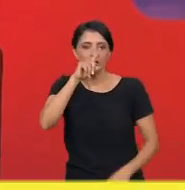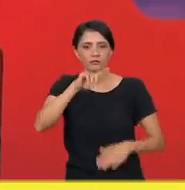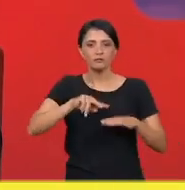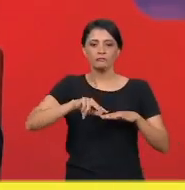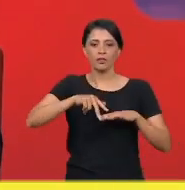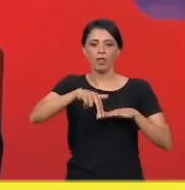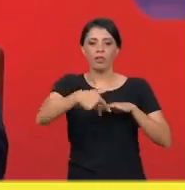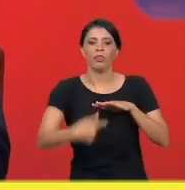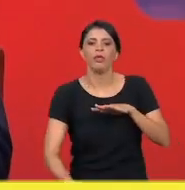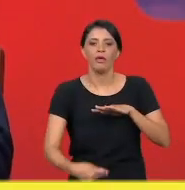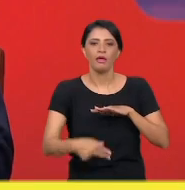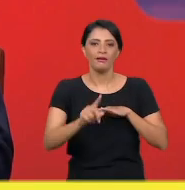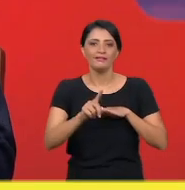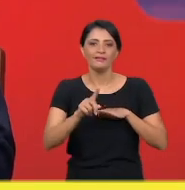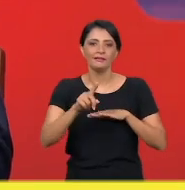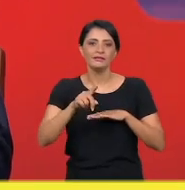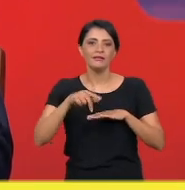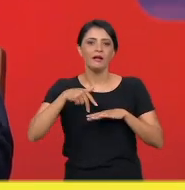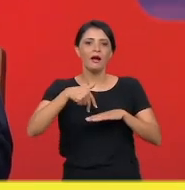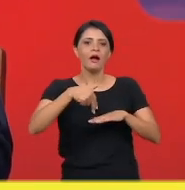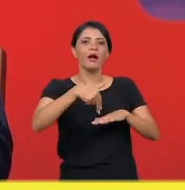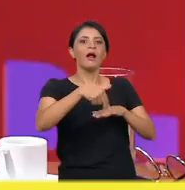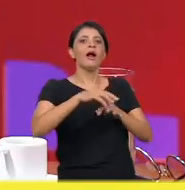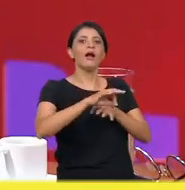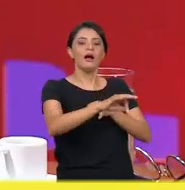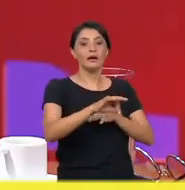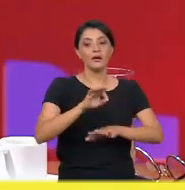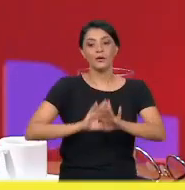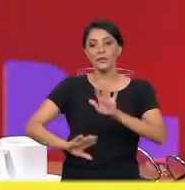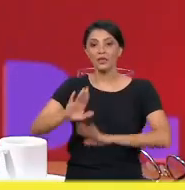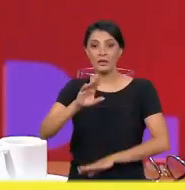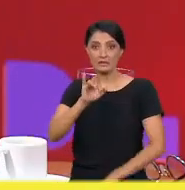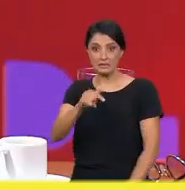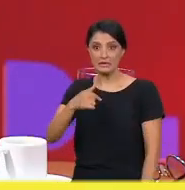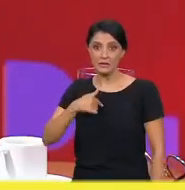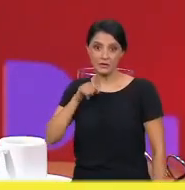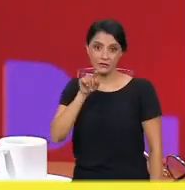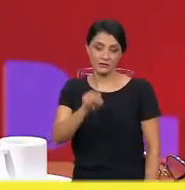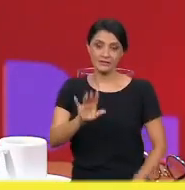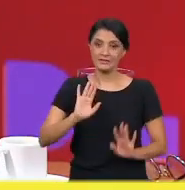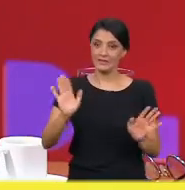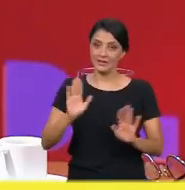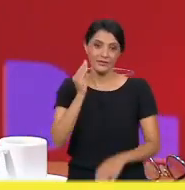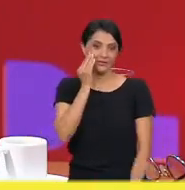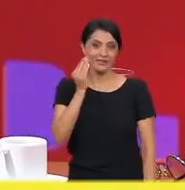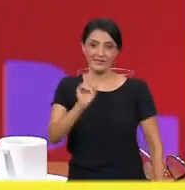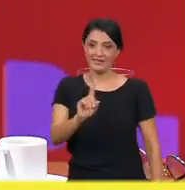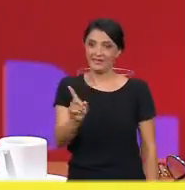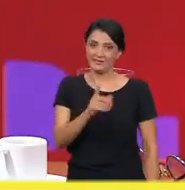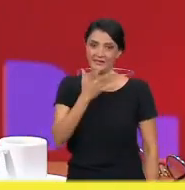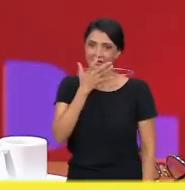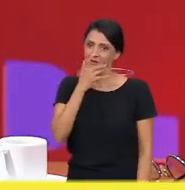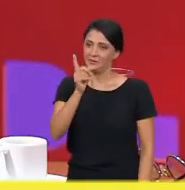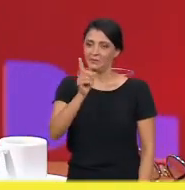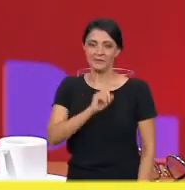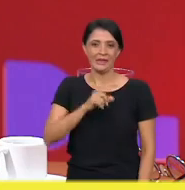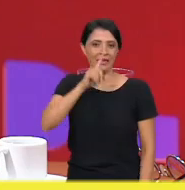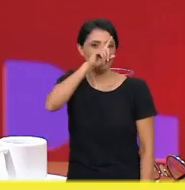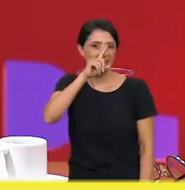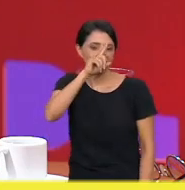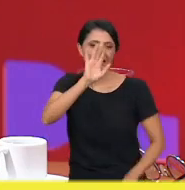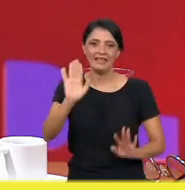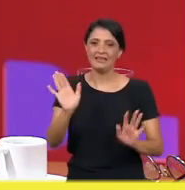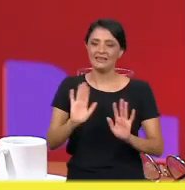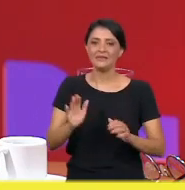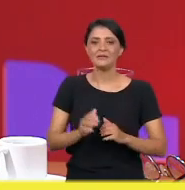se a gente for navegar até o final? Não, cuidado. Se eu fosse você, não Não vale a pena arriscar? Não vale a pena arriscar. Parece que um